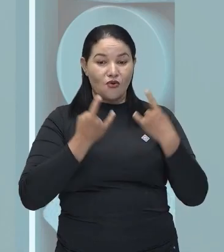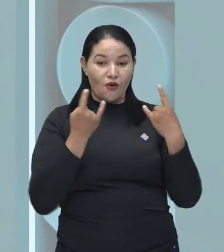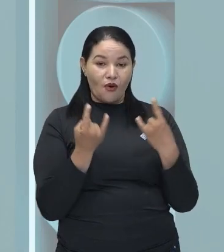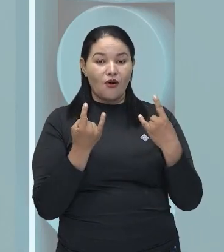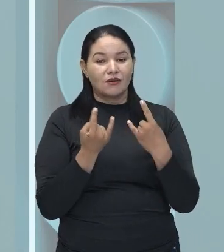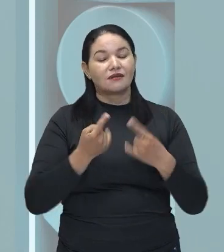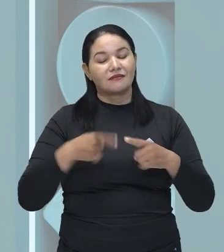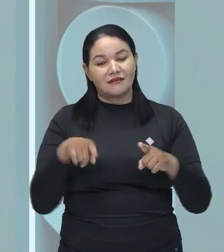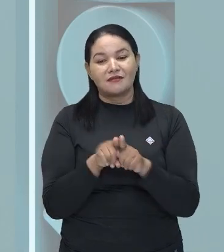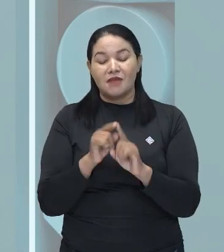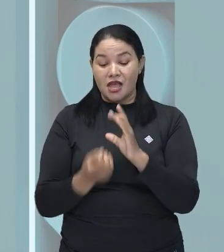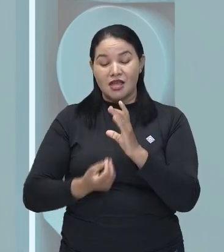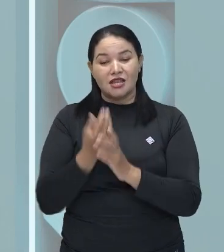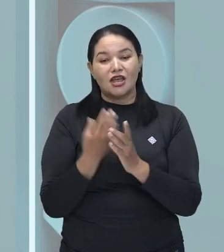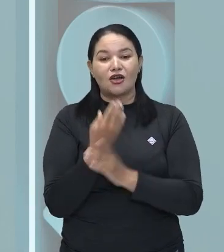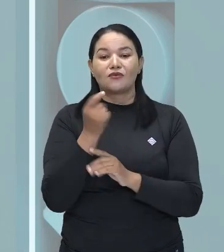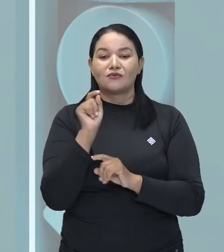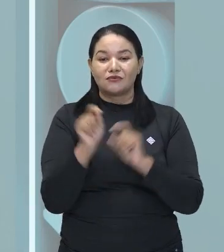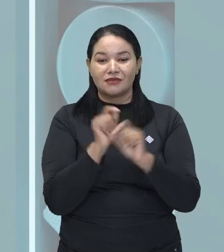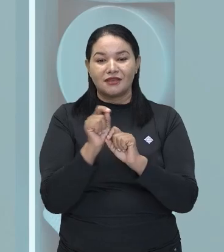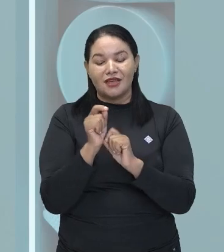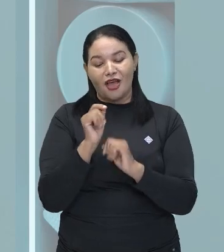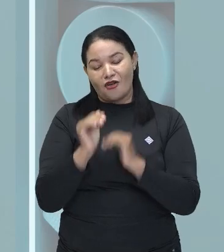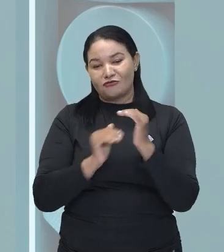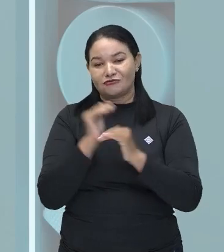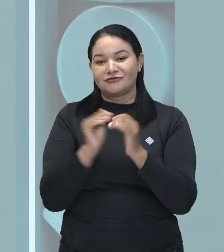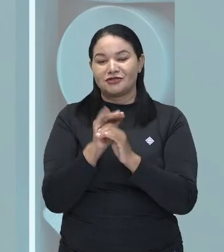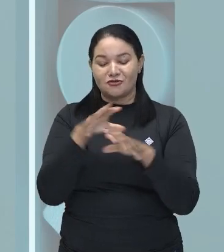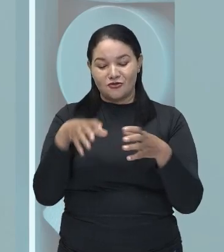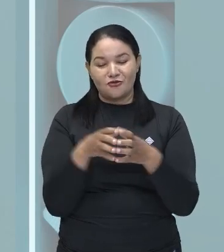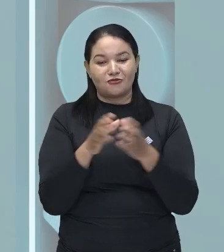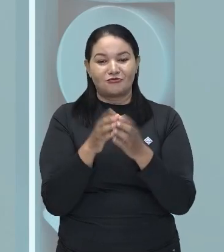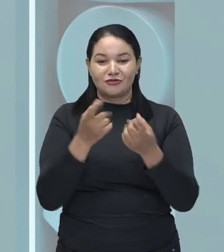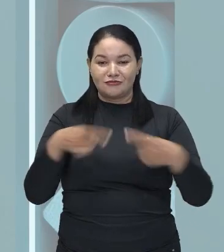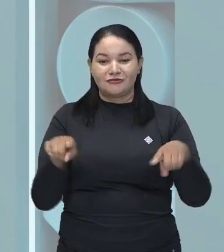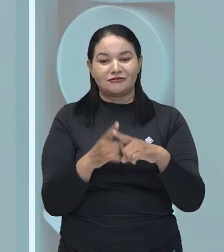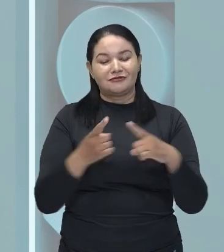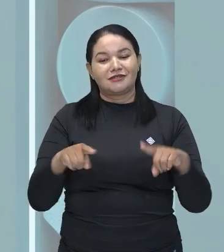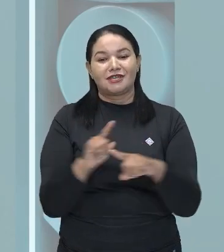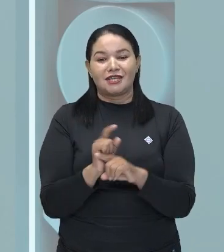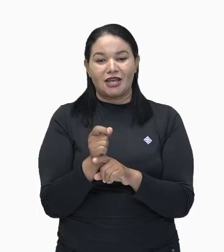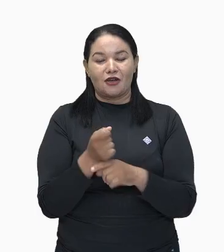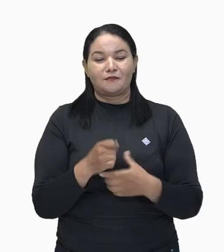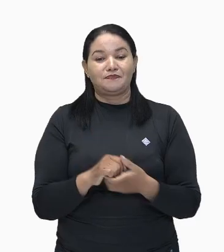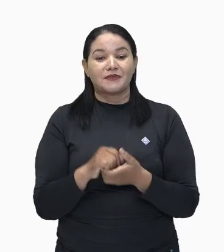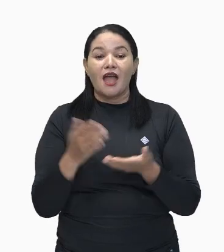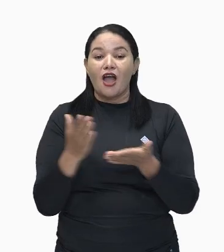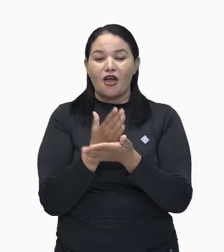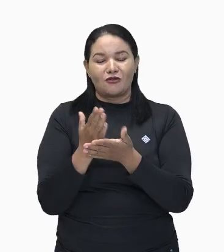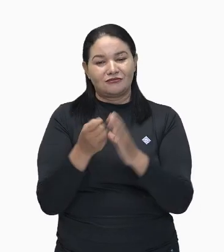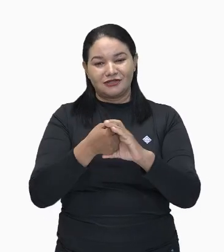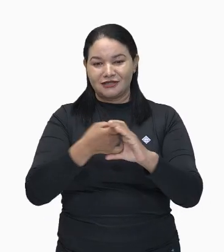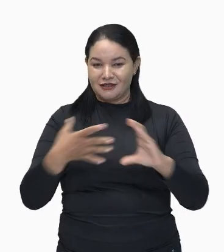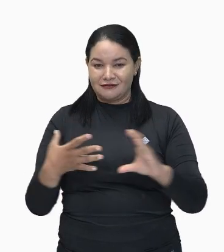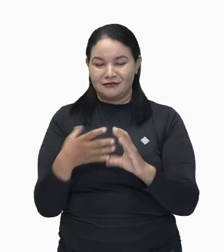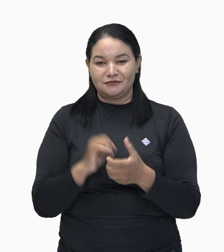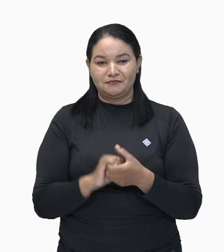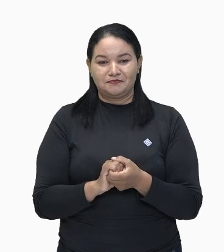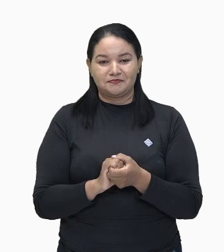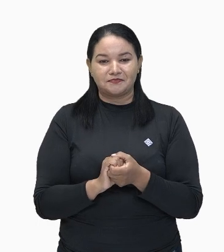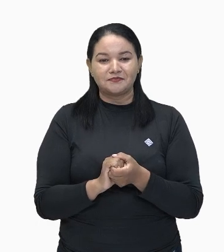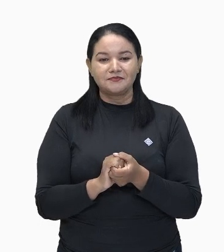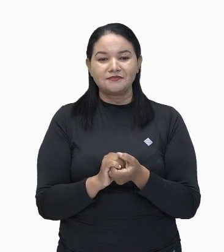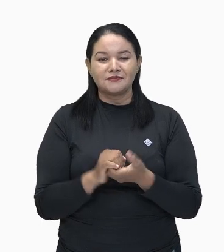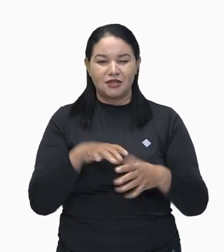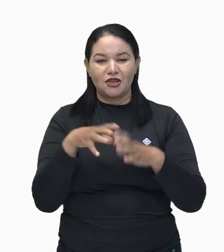e criaram, né, acabaram construindo a Jovem Guarda. Vamos ver algumas características da Jovem Guarda. A Jovem Guarda